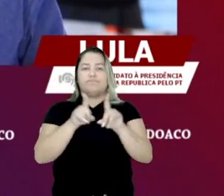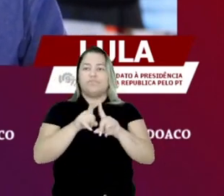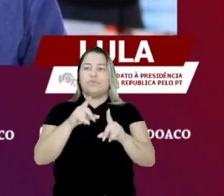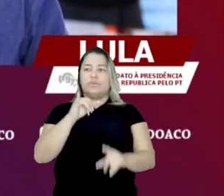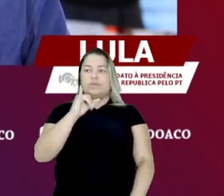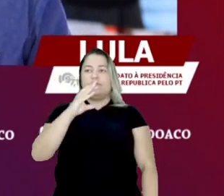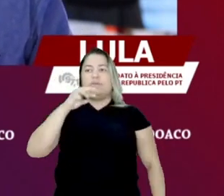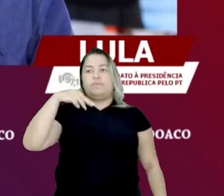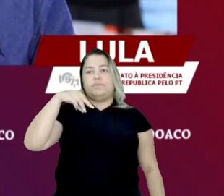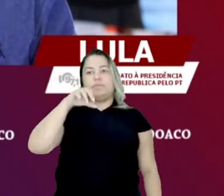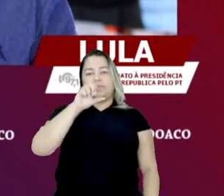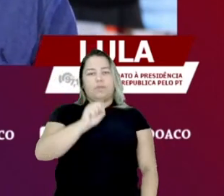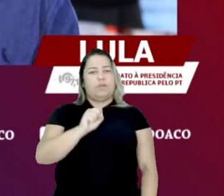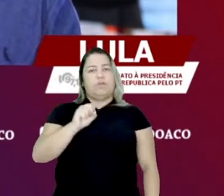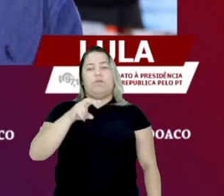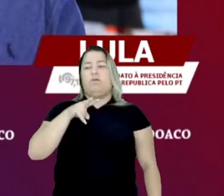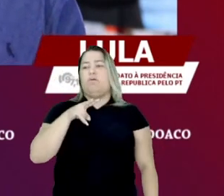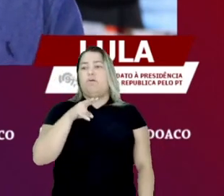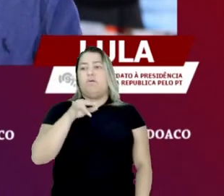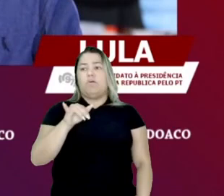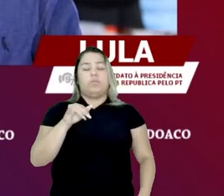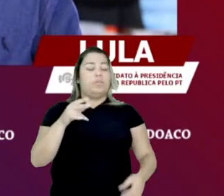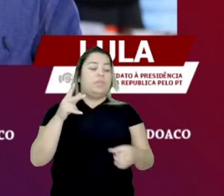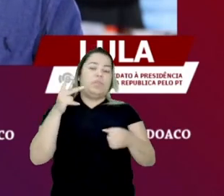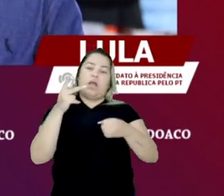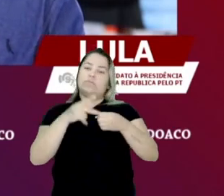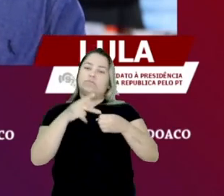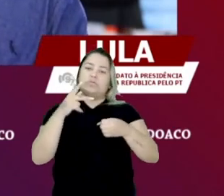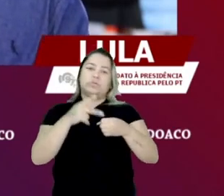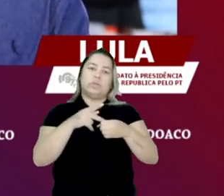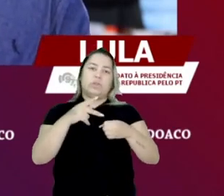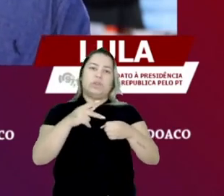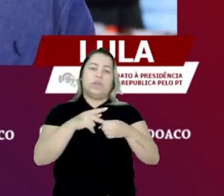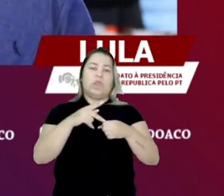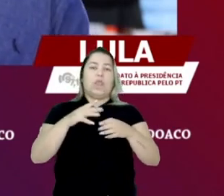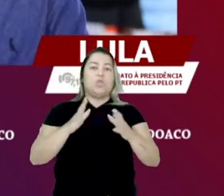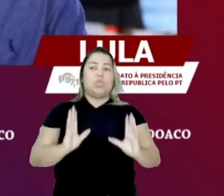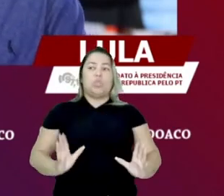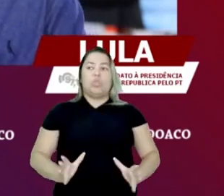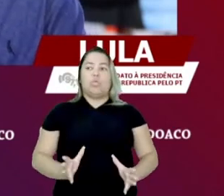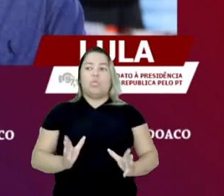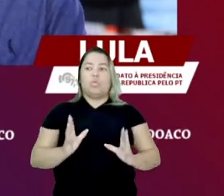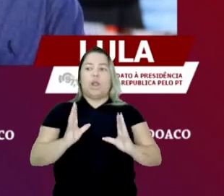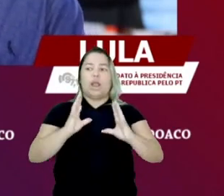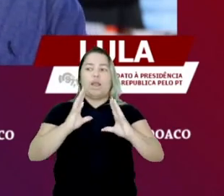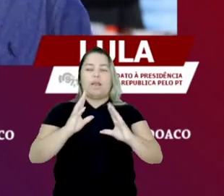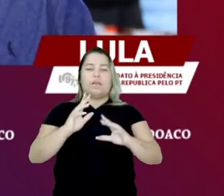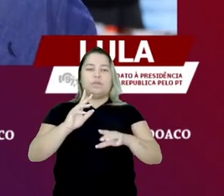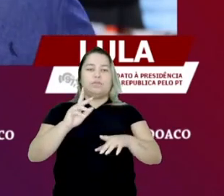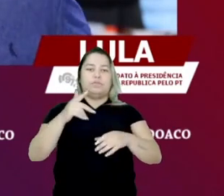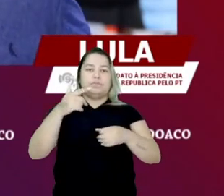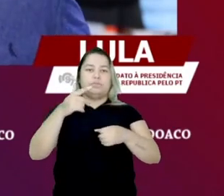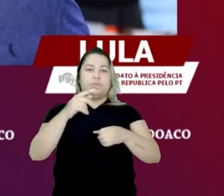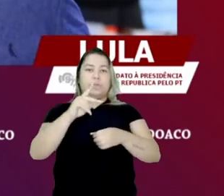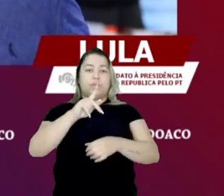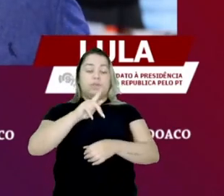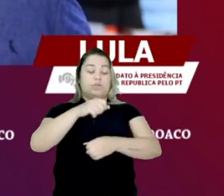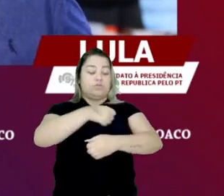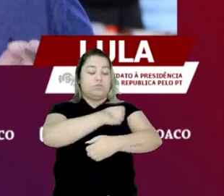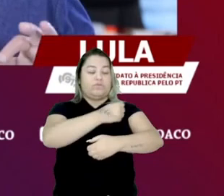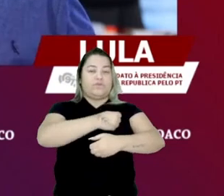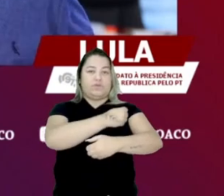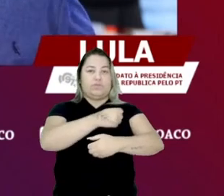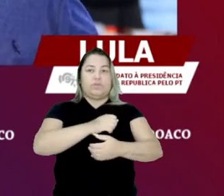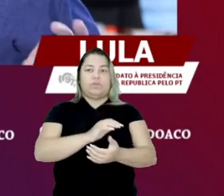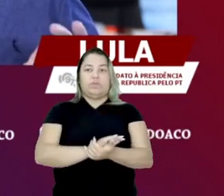expectativa. Ele faria muito mais simples se ele tivesse coragem de chamar a Petrobras e dizer que é preciso parar. A